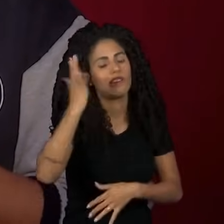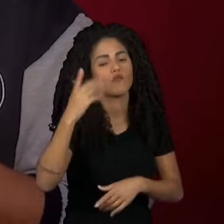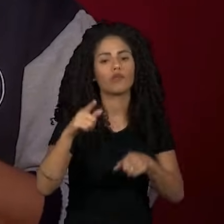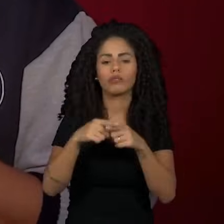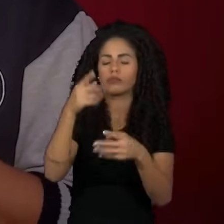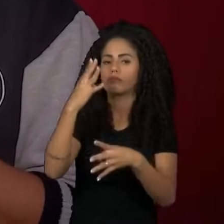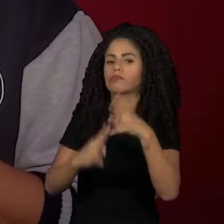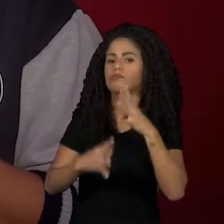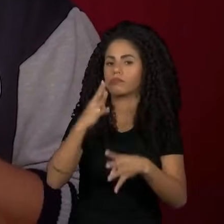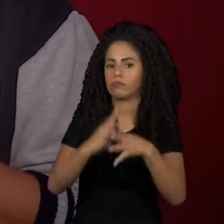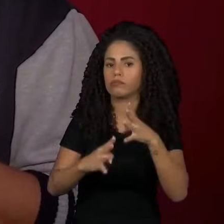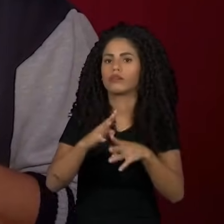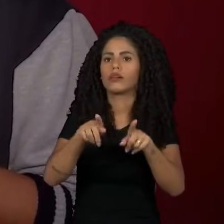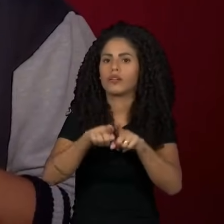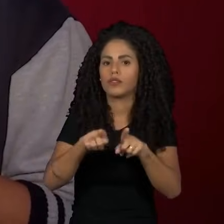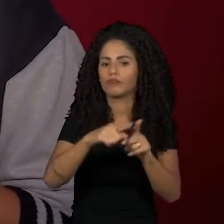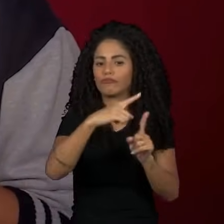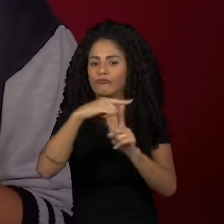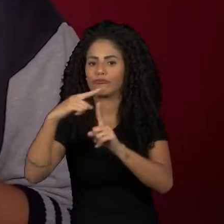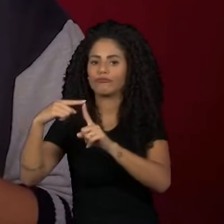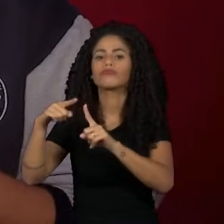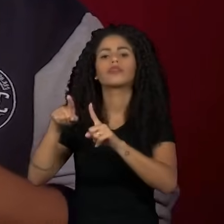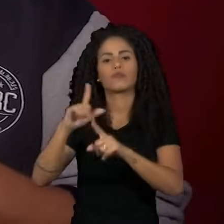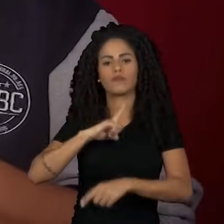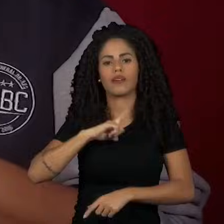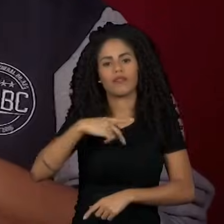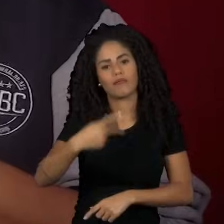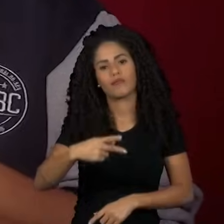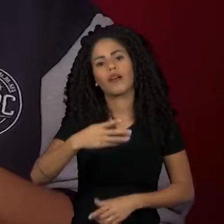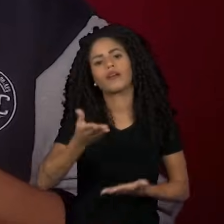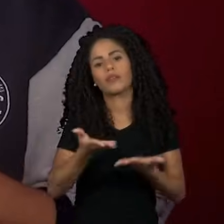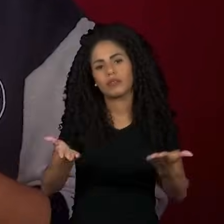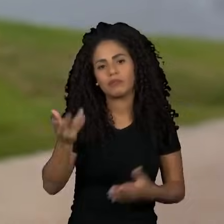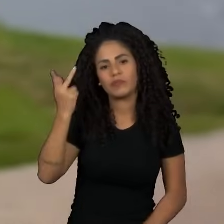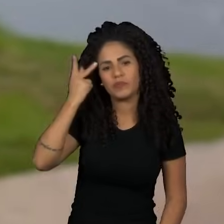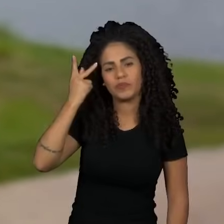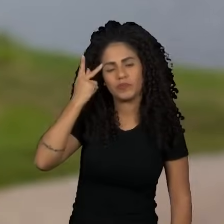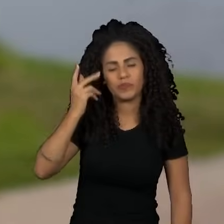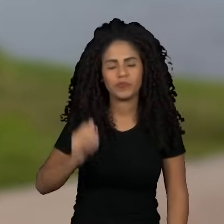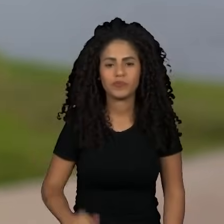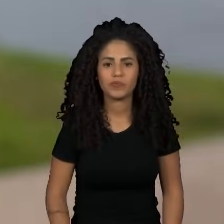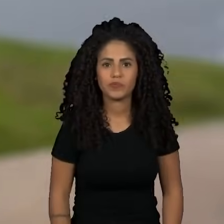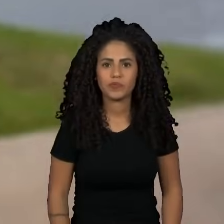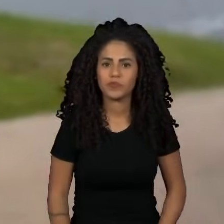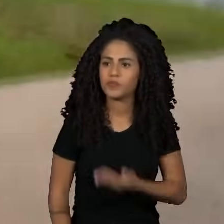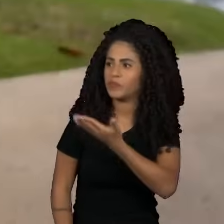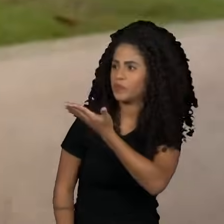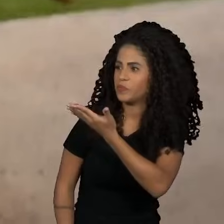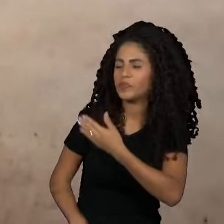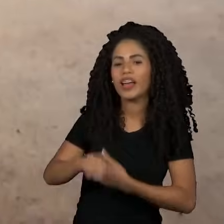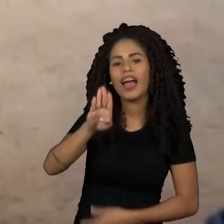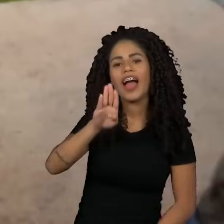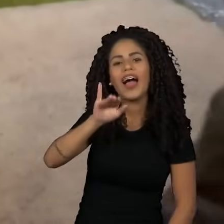atrapalham todos os tipos de fauna que a gente tem aqui em São Paulo. Essa é a Bia.